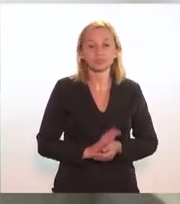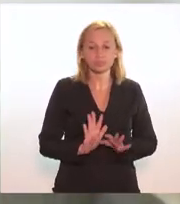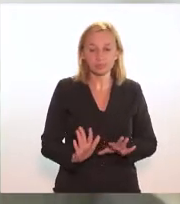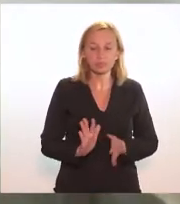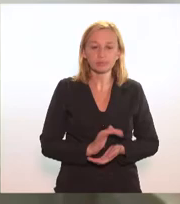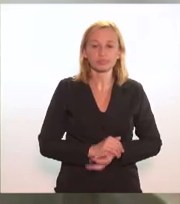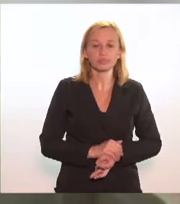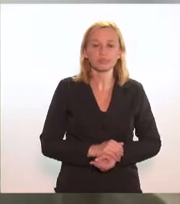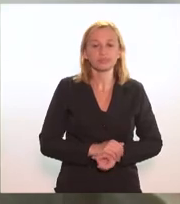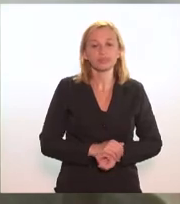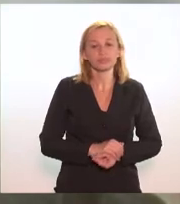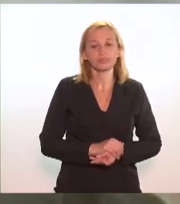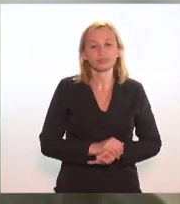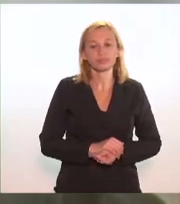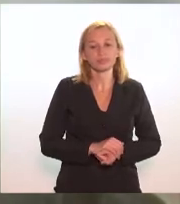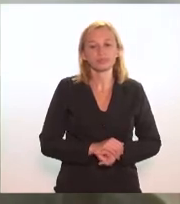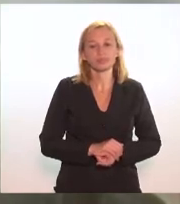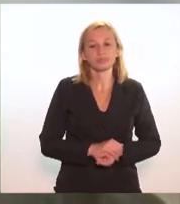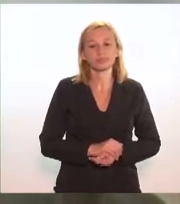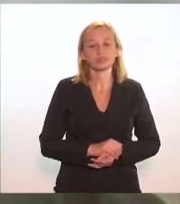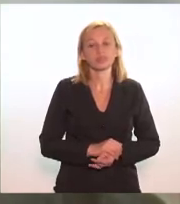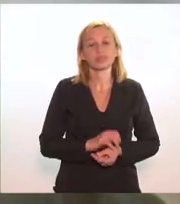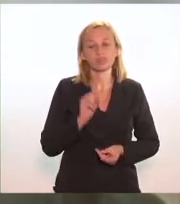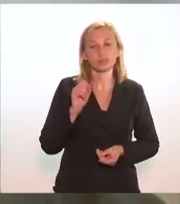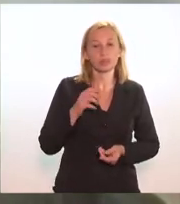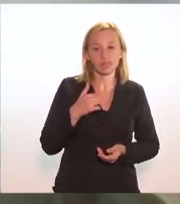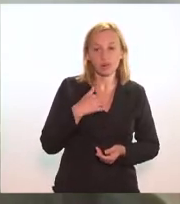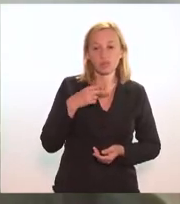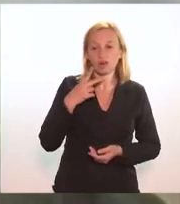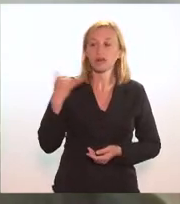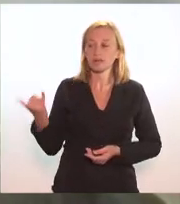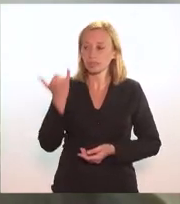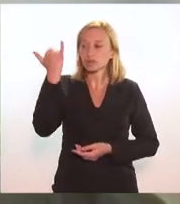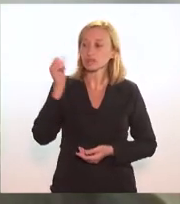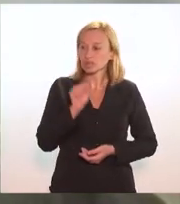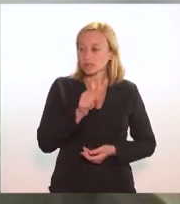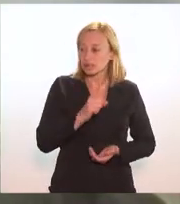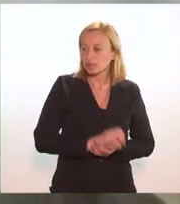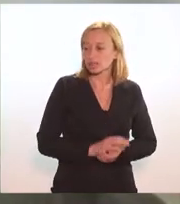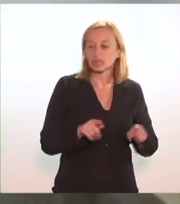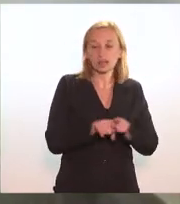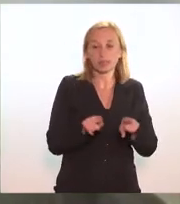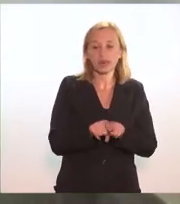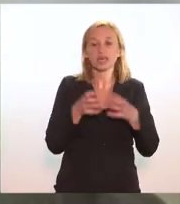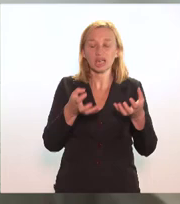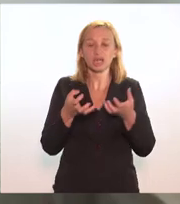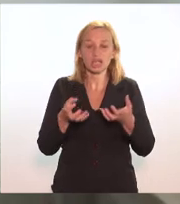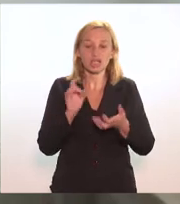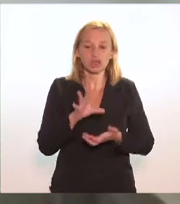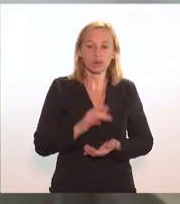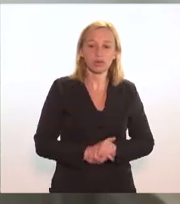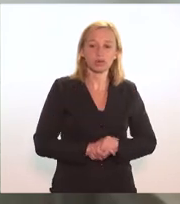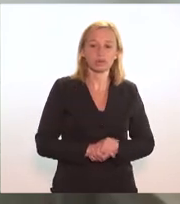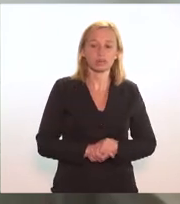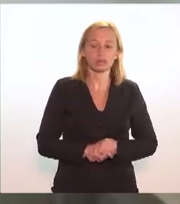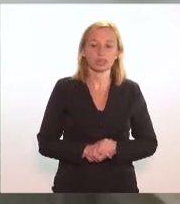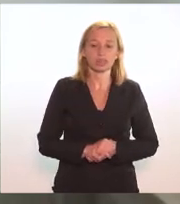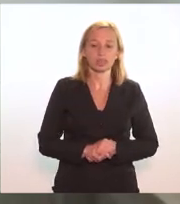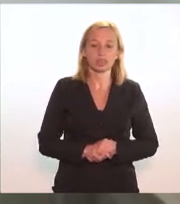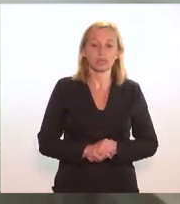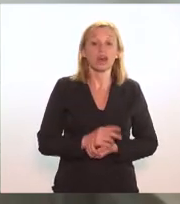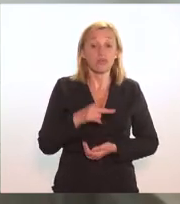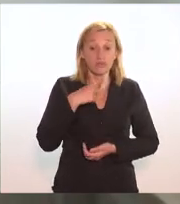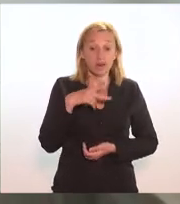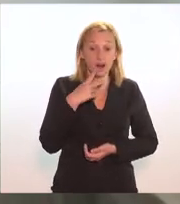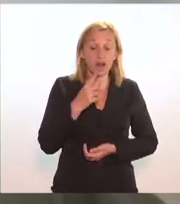normativo, né, também passa a ser muito importante. Queria também, só rapidamente, dizer